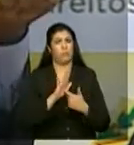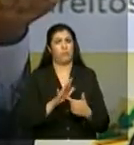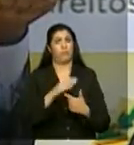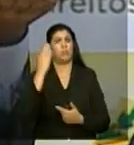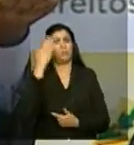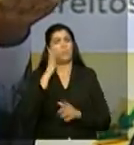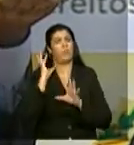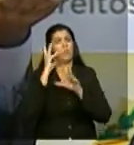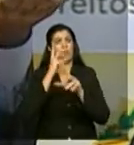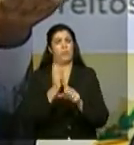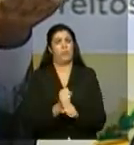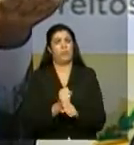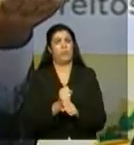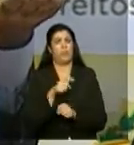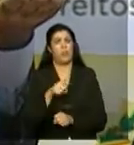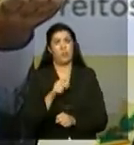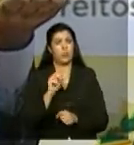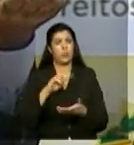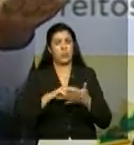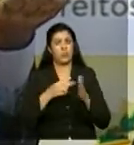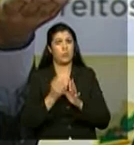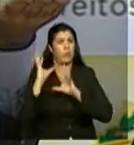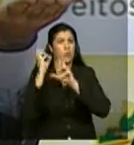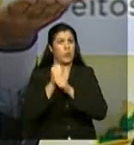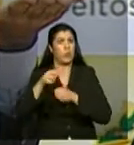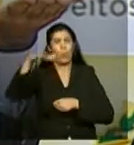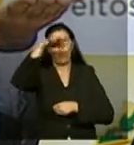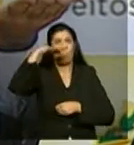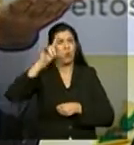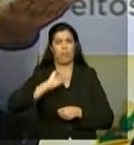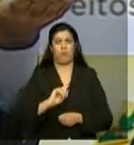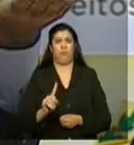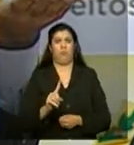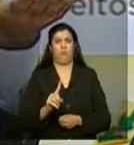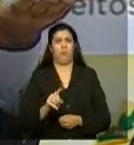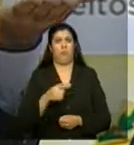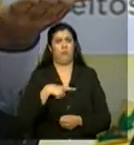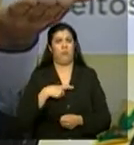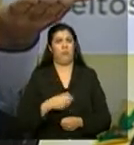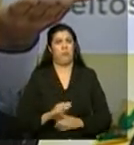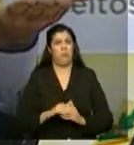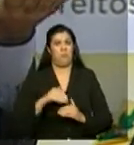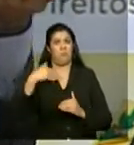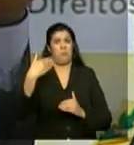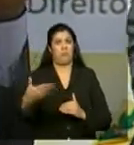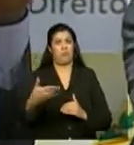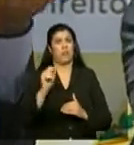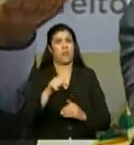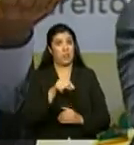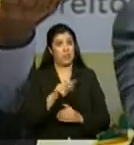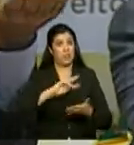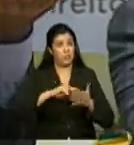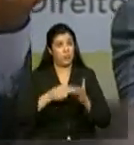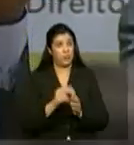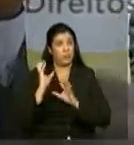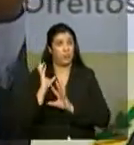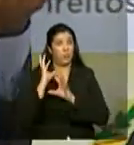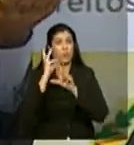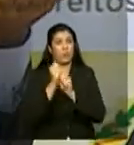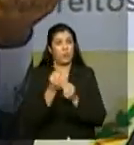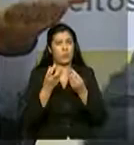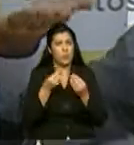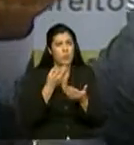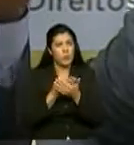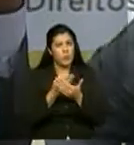essa conclusão nós com a conclusão superficial e nem para sair do paço se nós com uma conclusão de muito